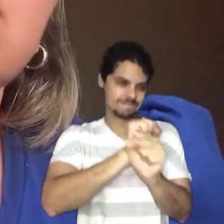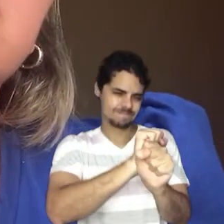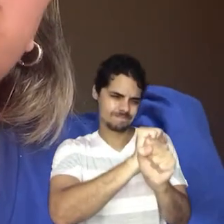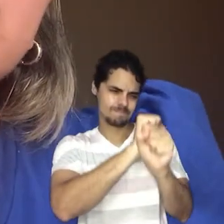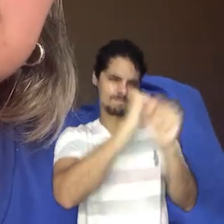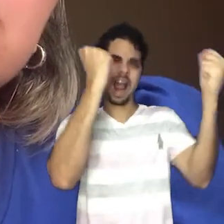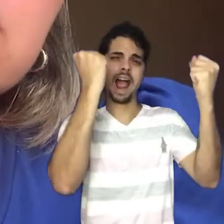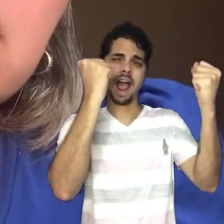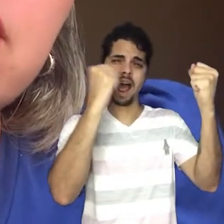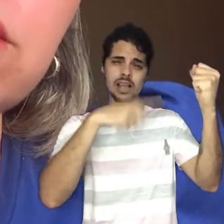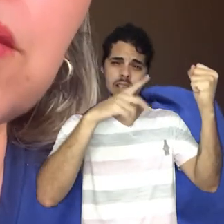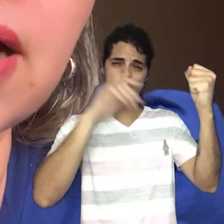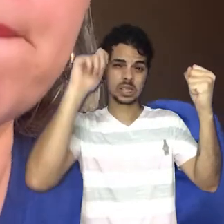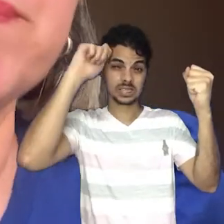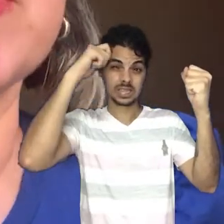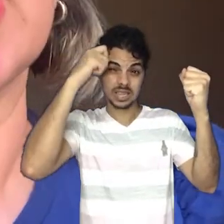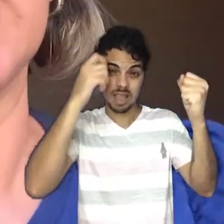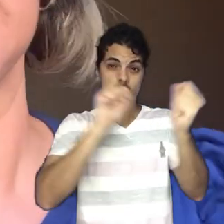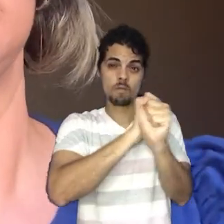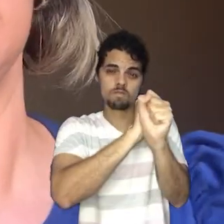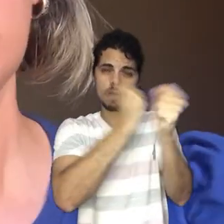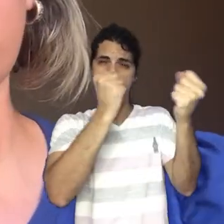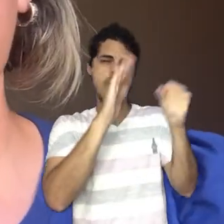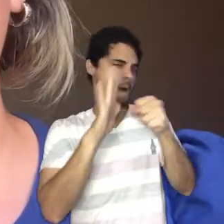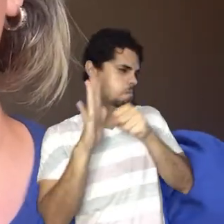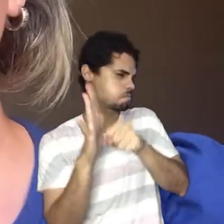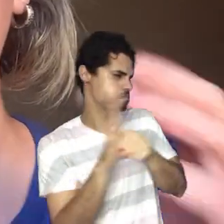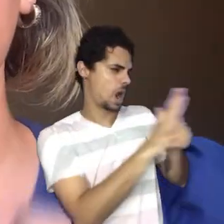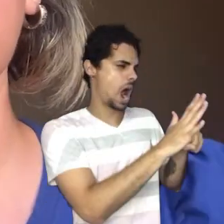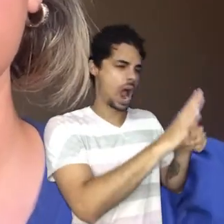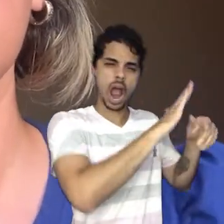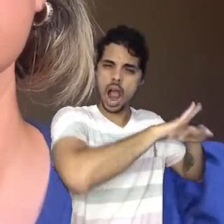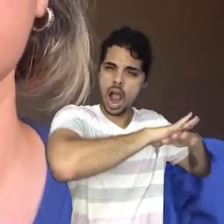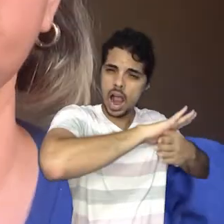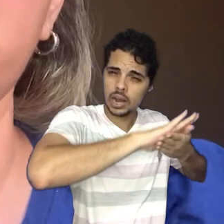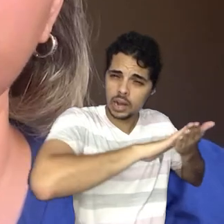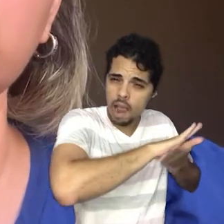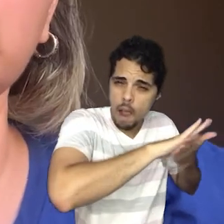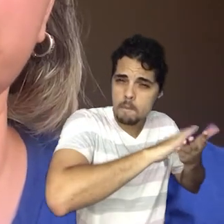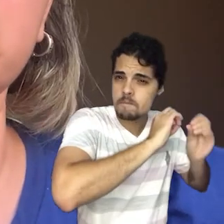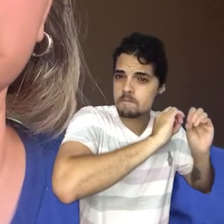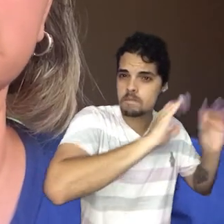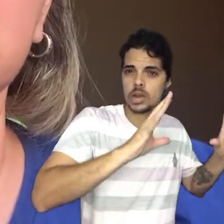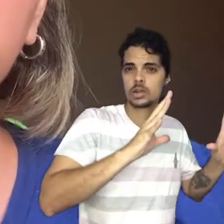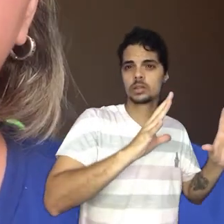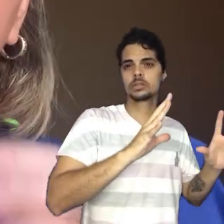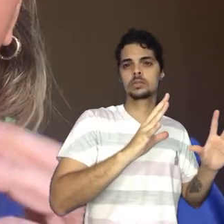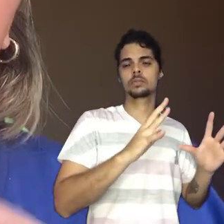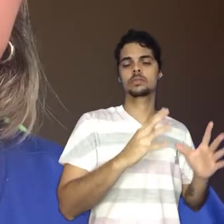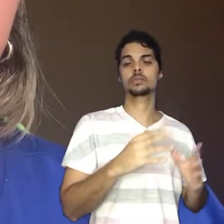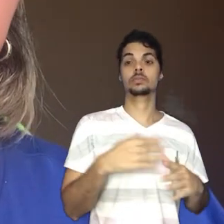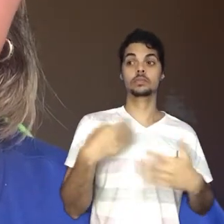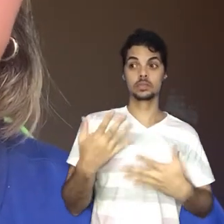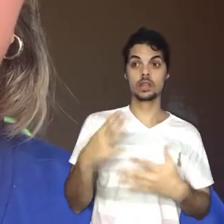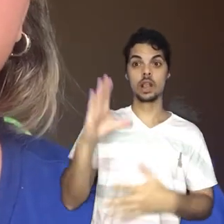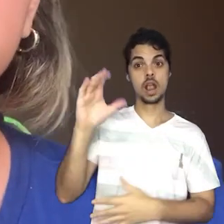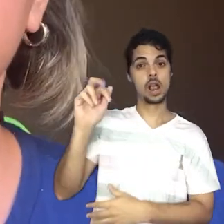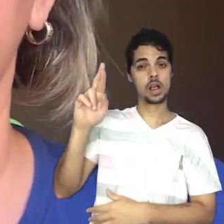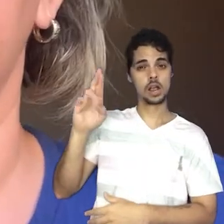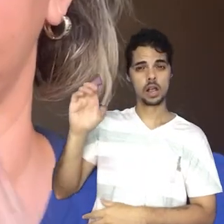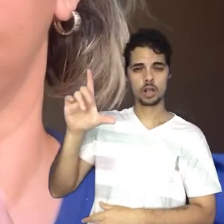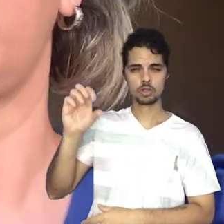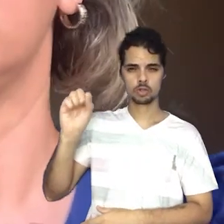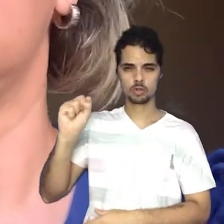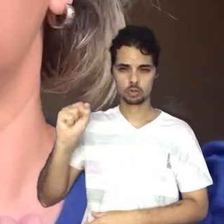que é a questão da abolição da escravatura, né, que Carlos Gabriel nos chama atenção, por exemplo,